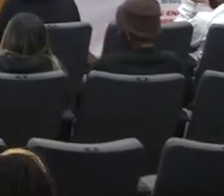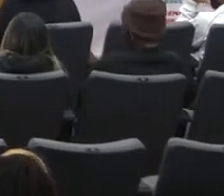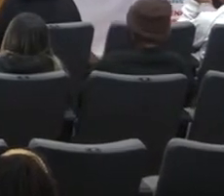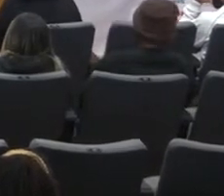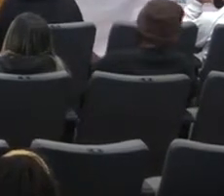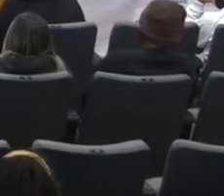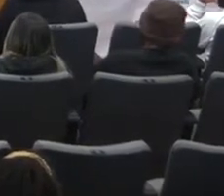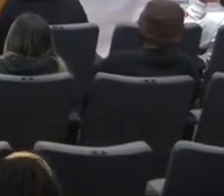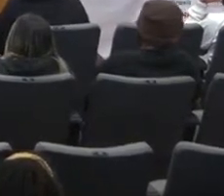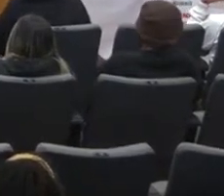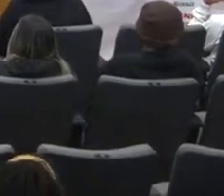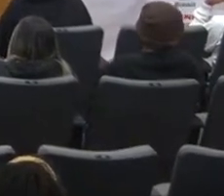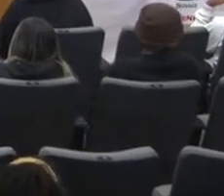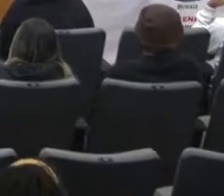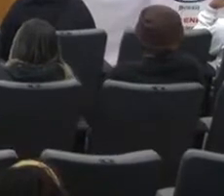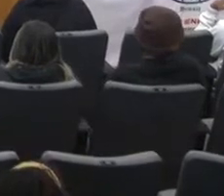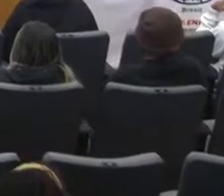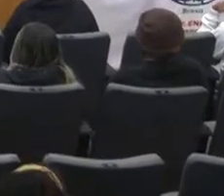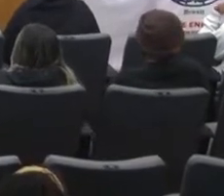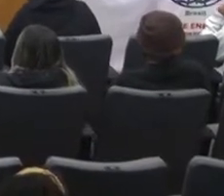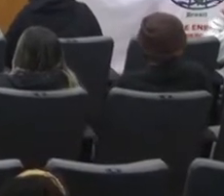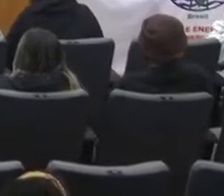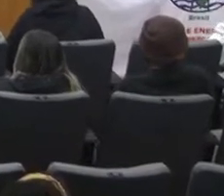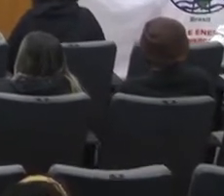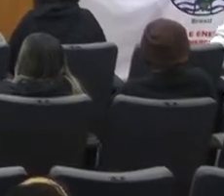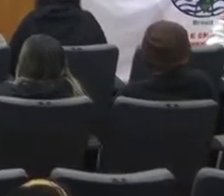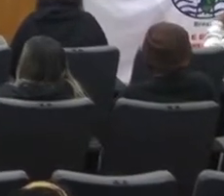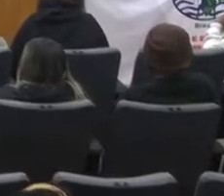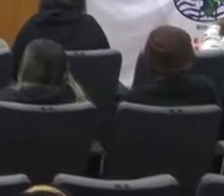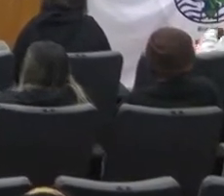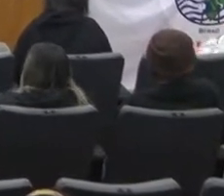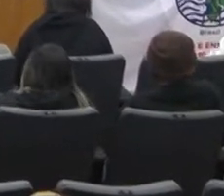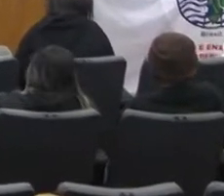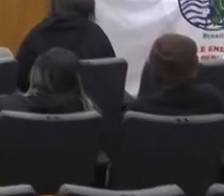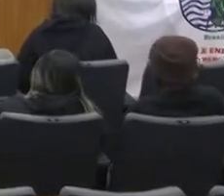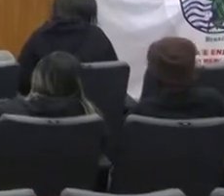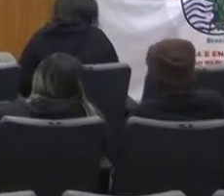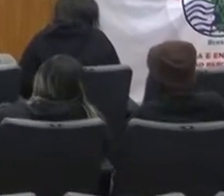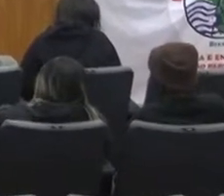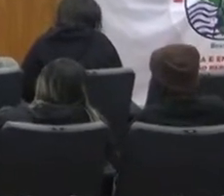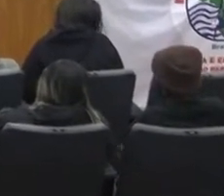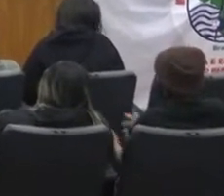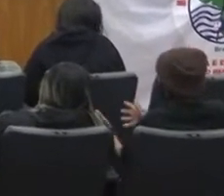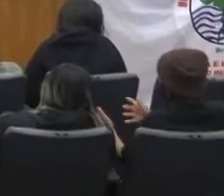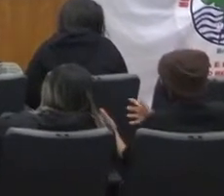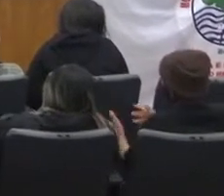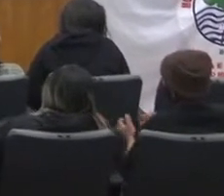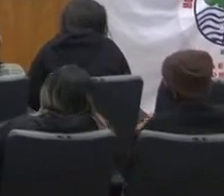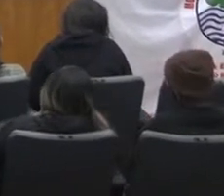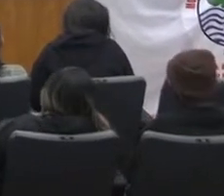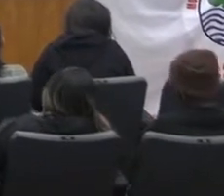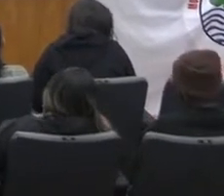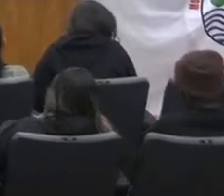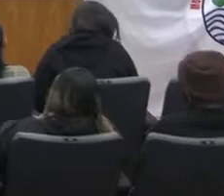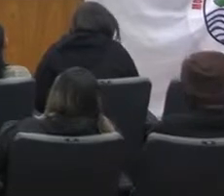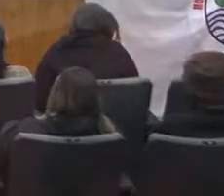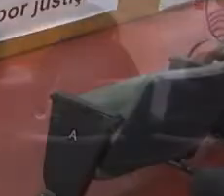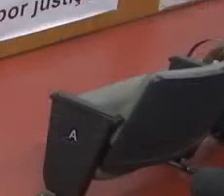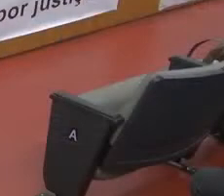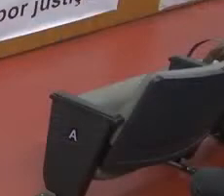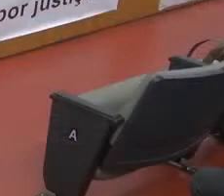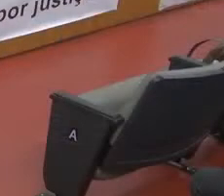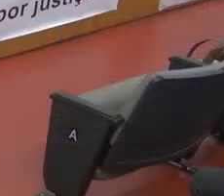eles tinham a leitura eleitoral era para ir é que o que agora vamos a